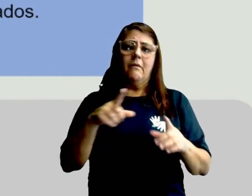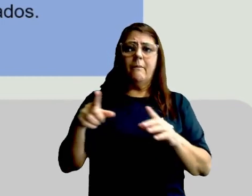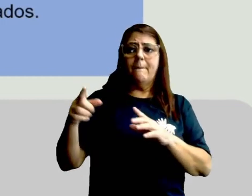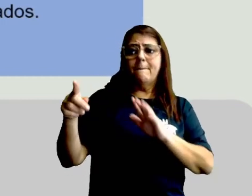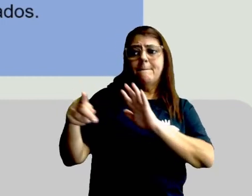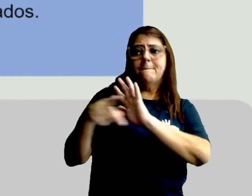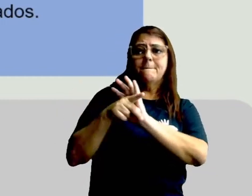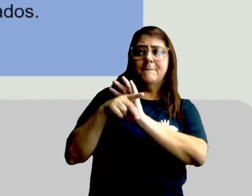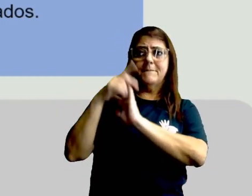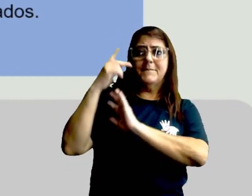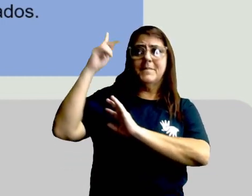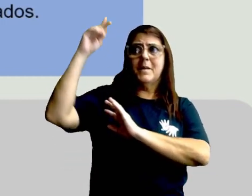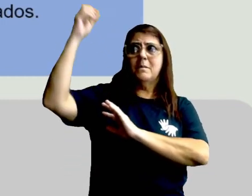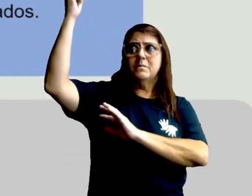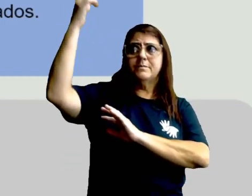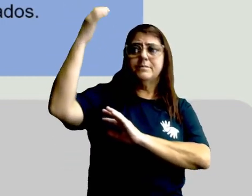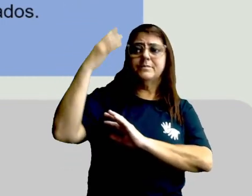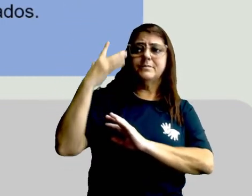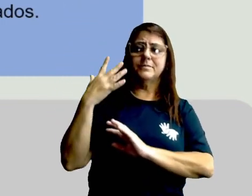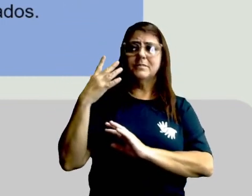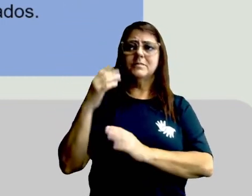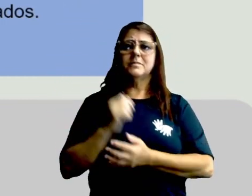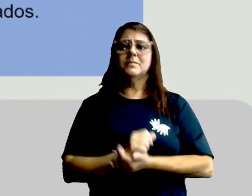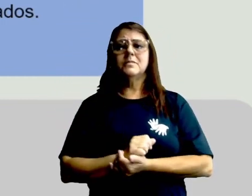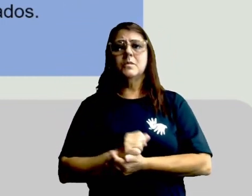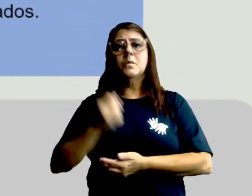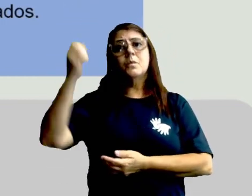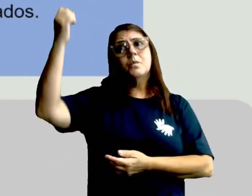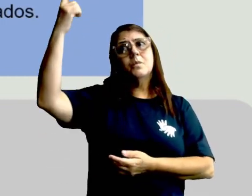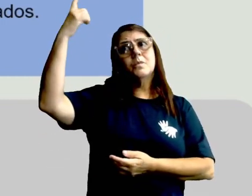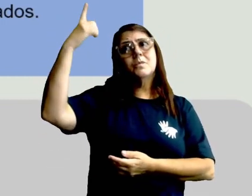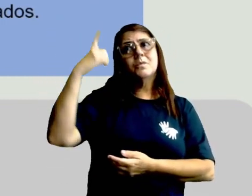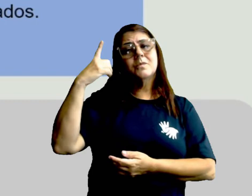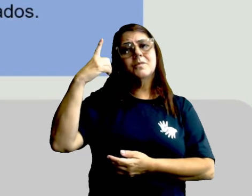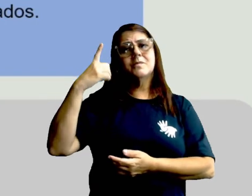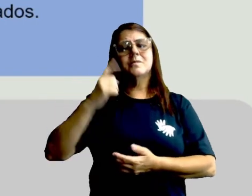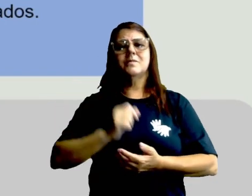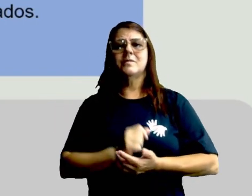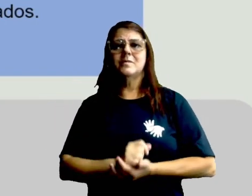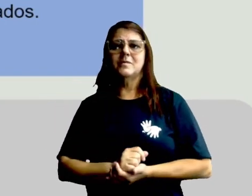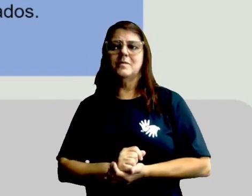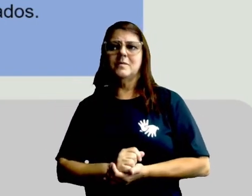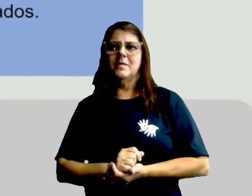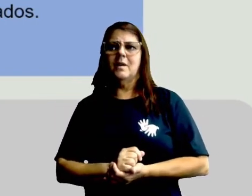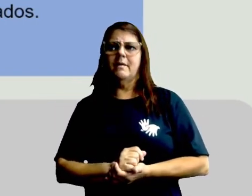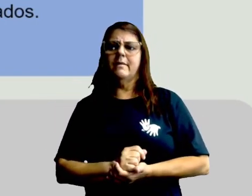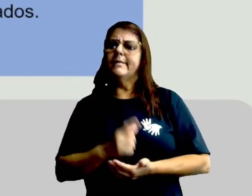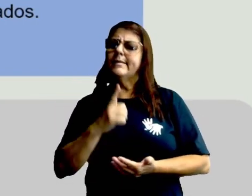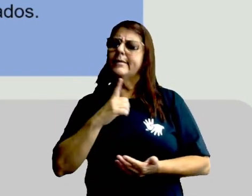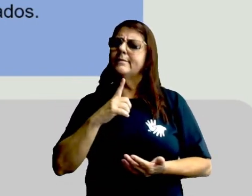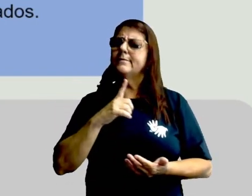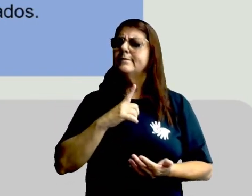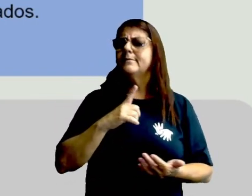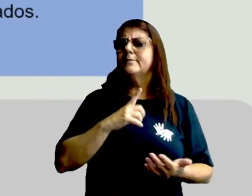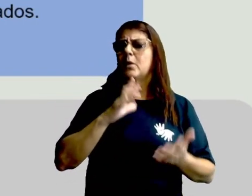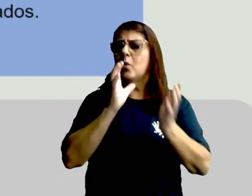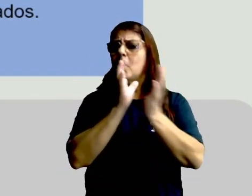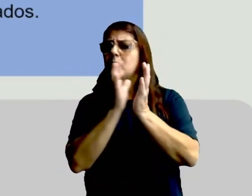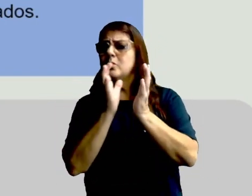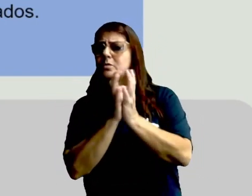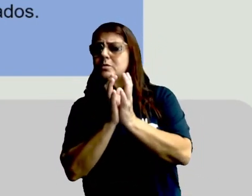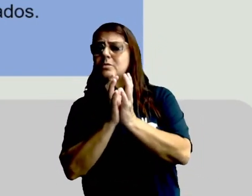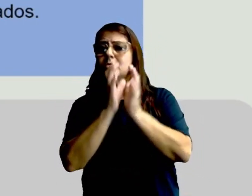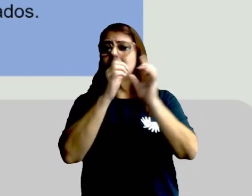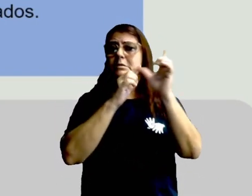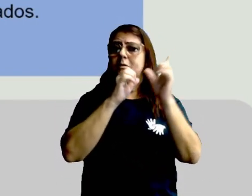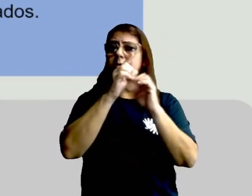que produzem sua própria luz, não é isso? Como, por exemplo, o nosso Sol. Nós vimos também que o